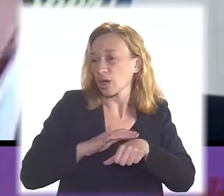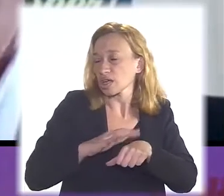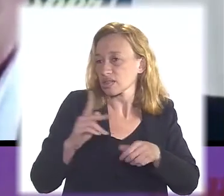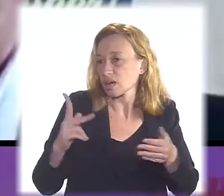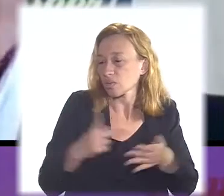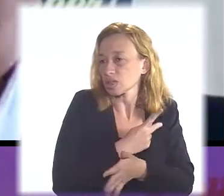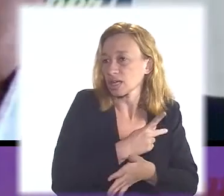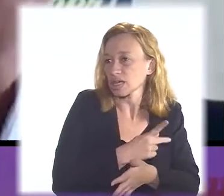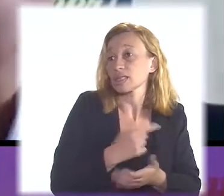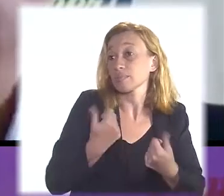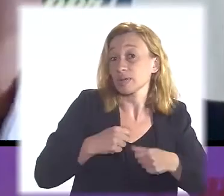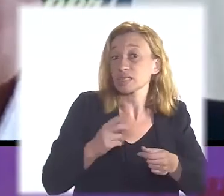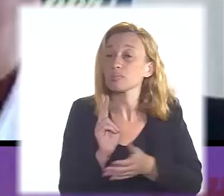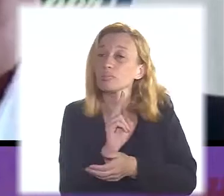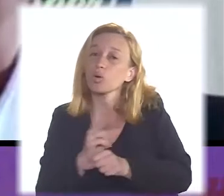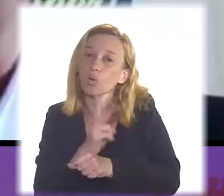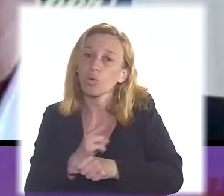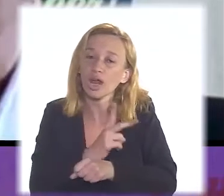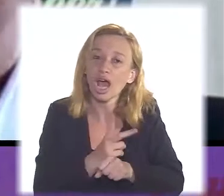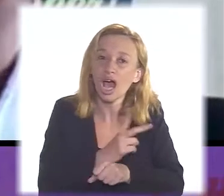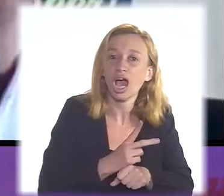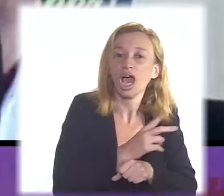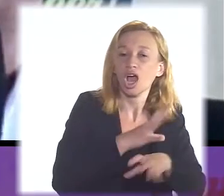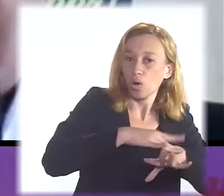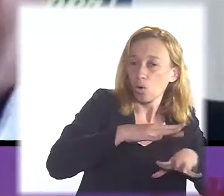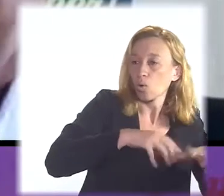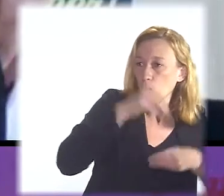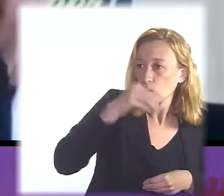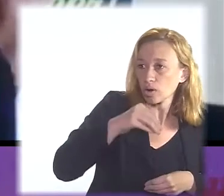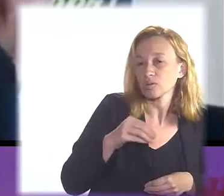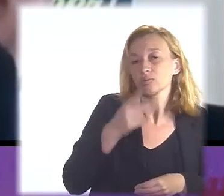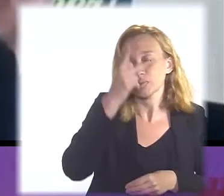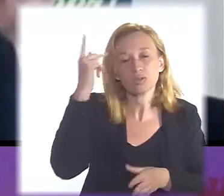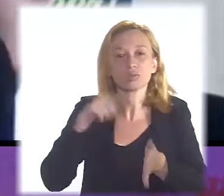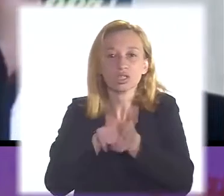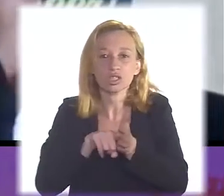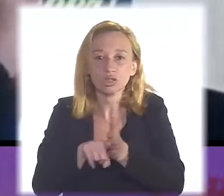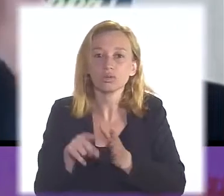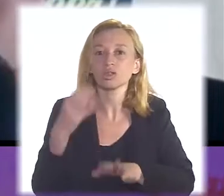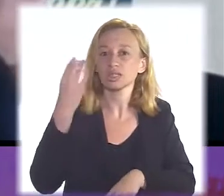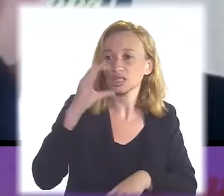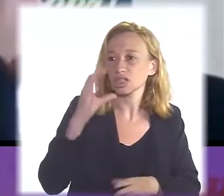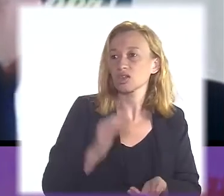aparecem e se tenta a cura com pesquisadores, cientistas.